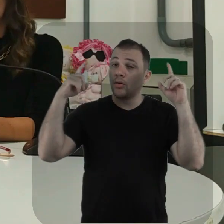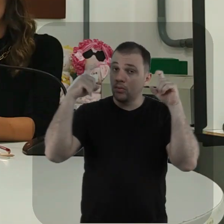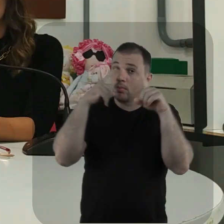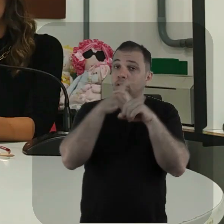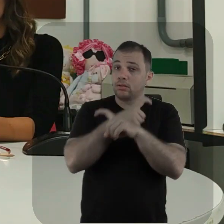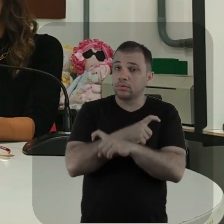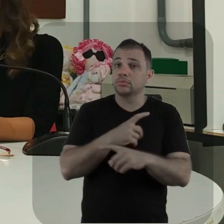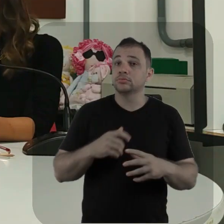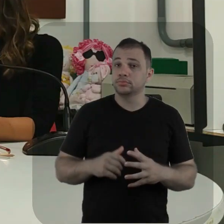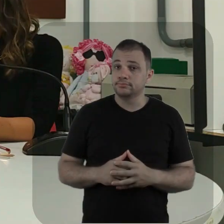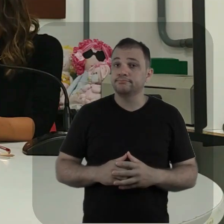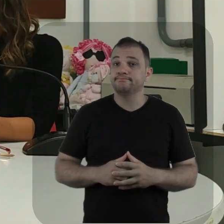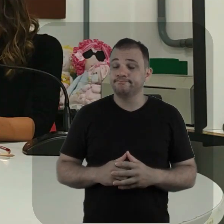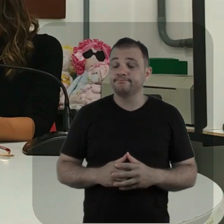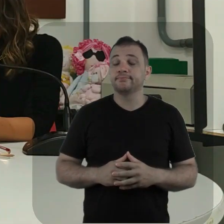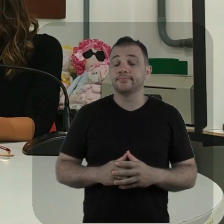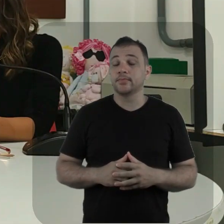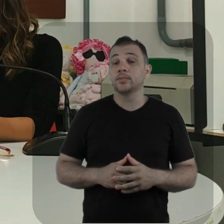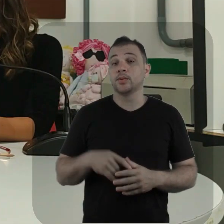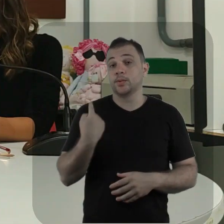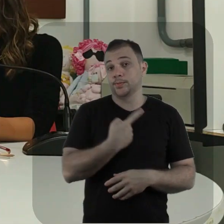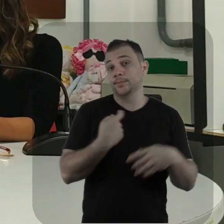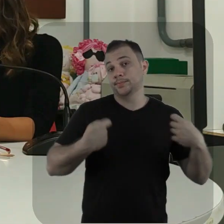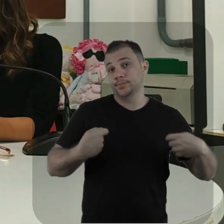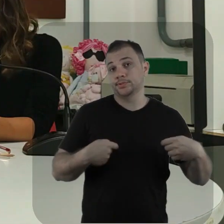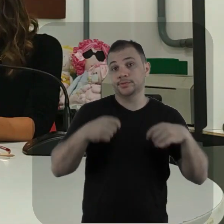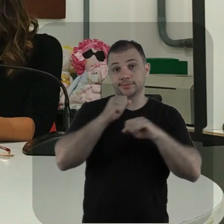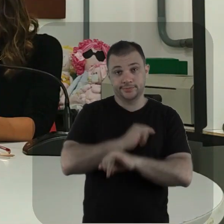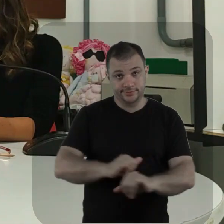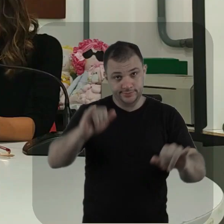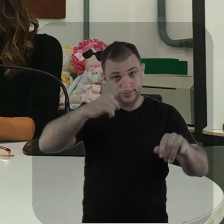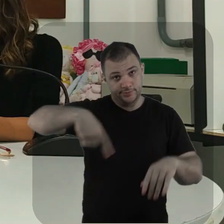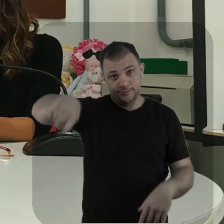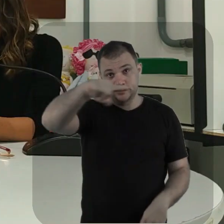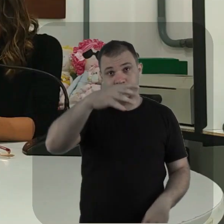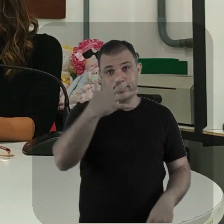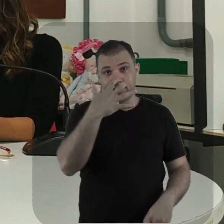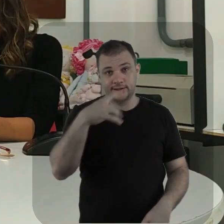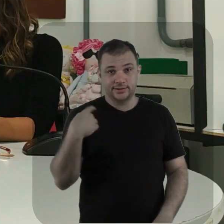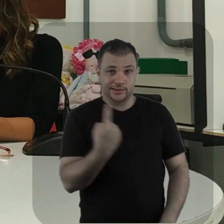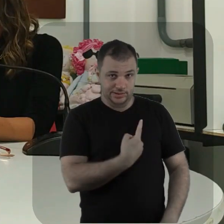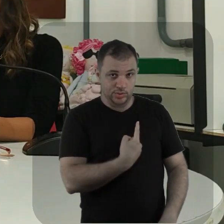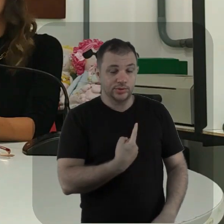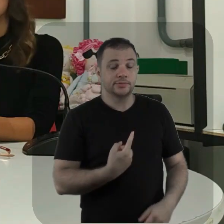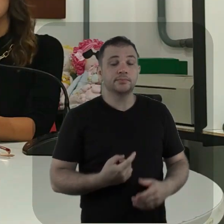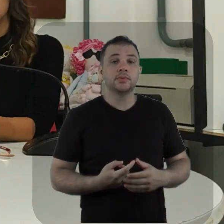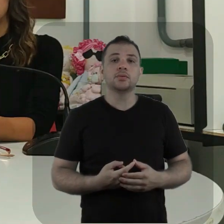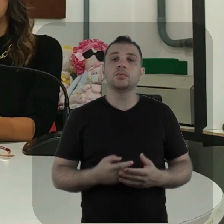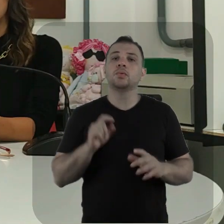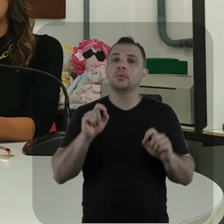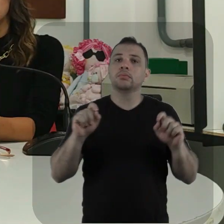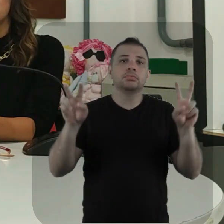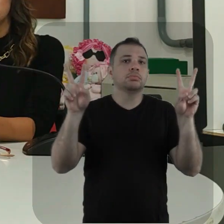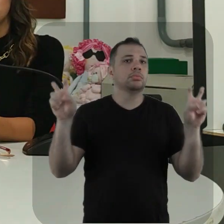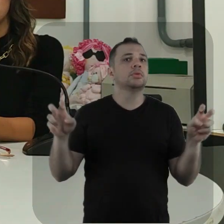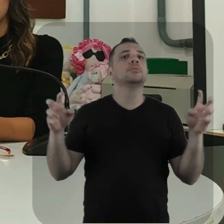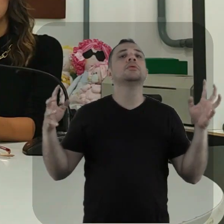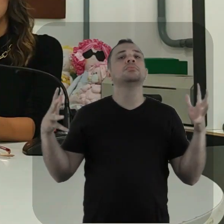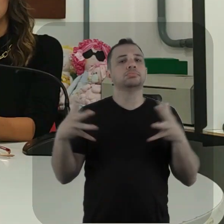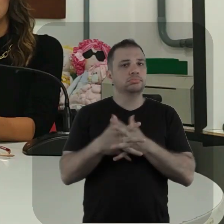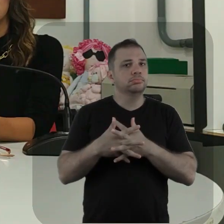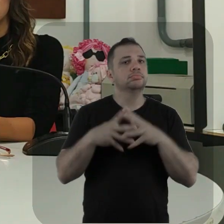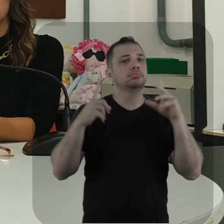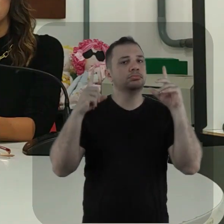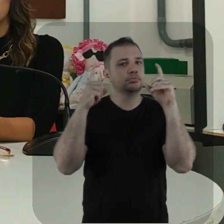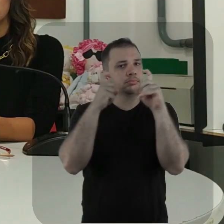complexo, eu penso que um ponto importante que a gente quer também deixar aqui para as pessoas que estão nos assistindo é a complexidade,